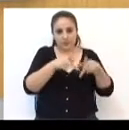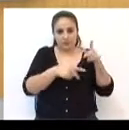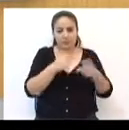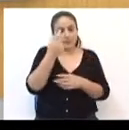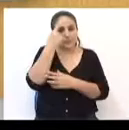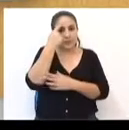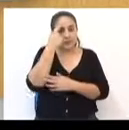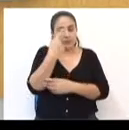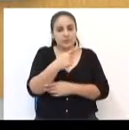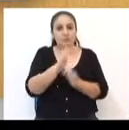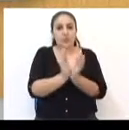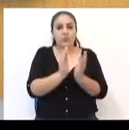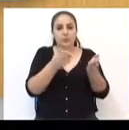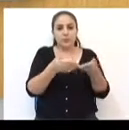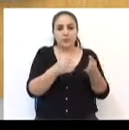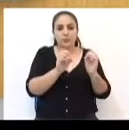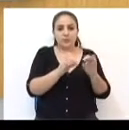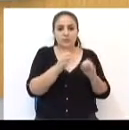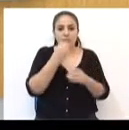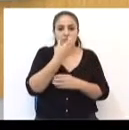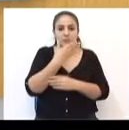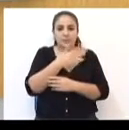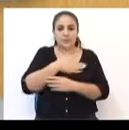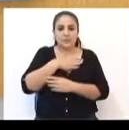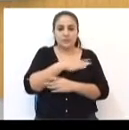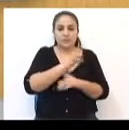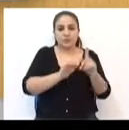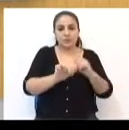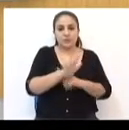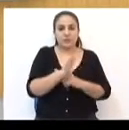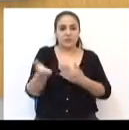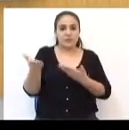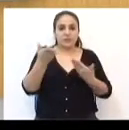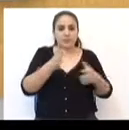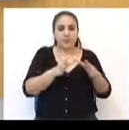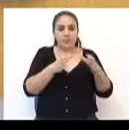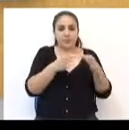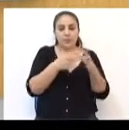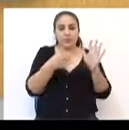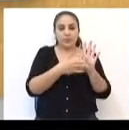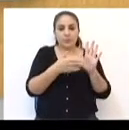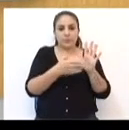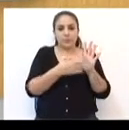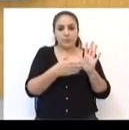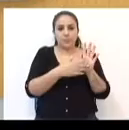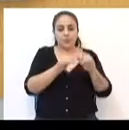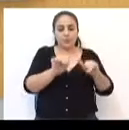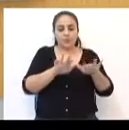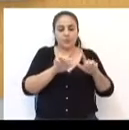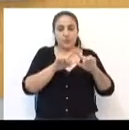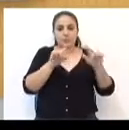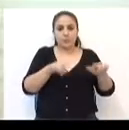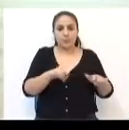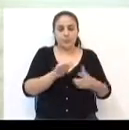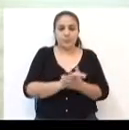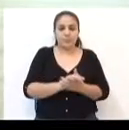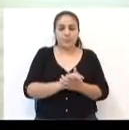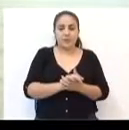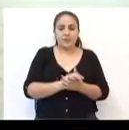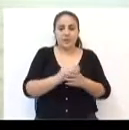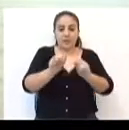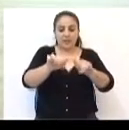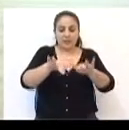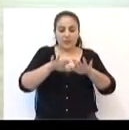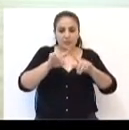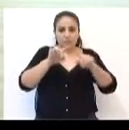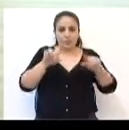Pensando nisso, a Comissão de Educação e Bem-Estar Social recebeu o grupo e propôs uma audiência pública. Na